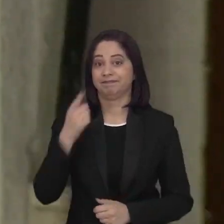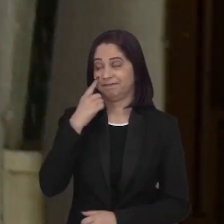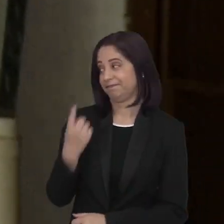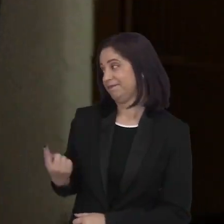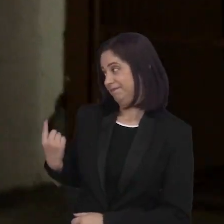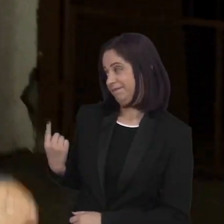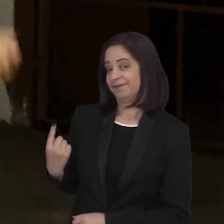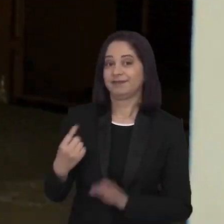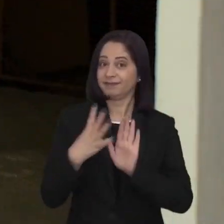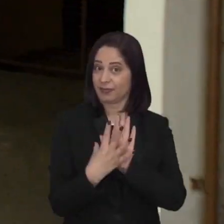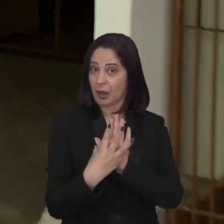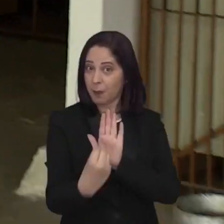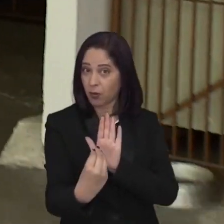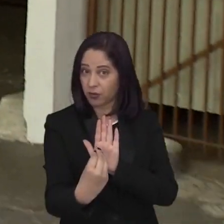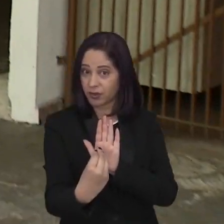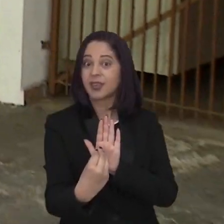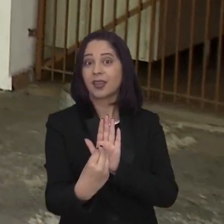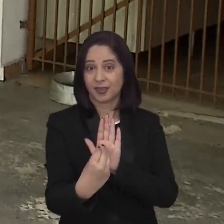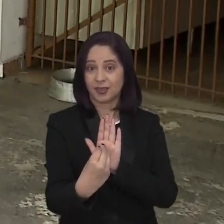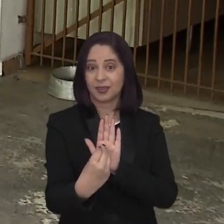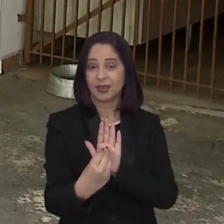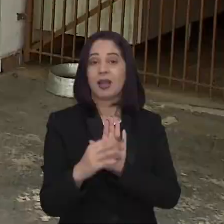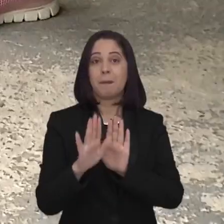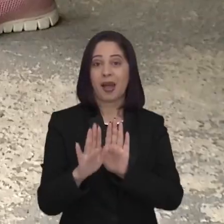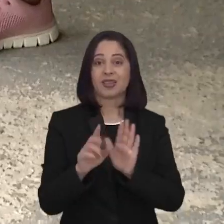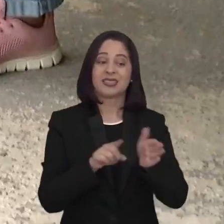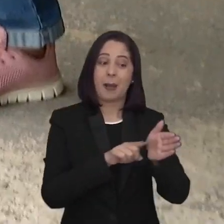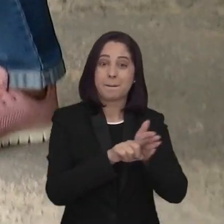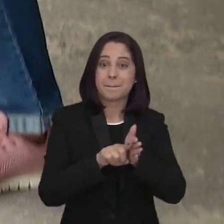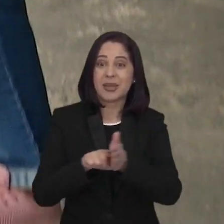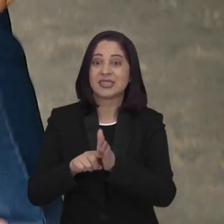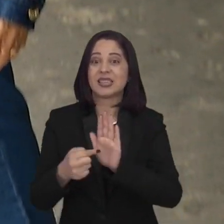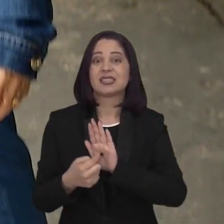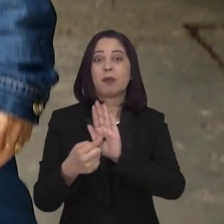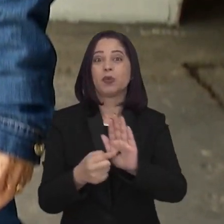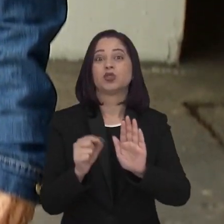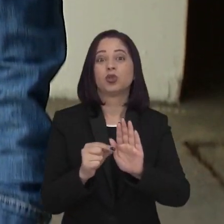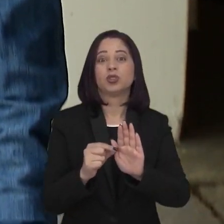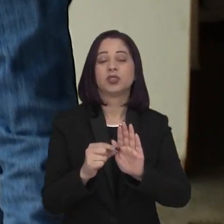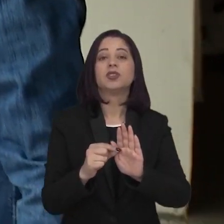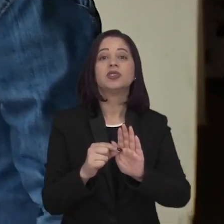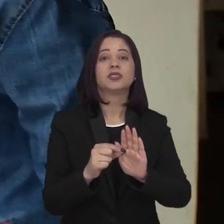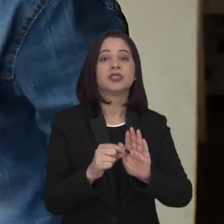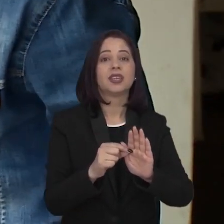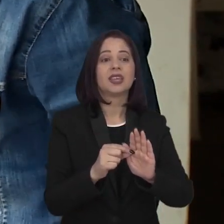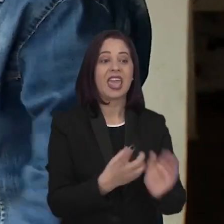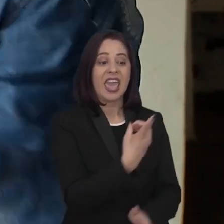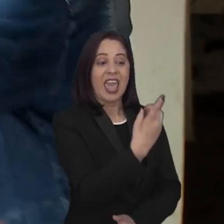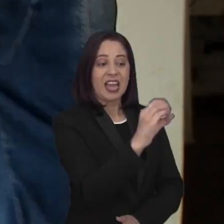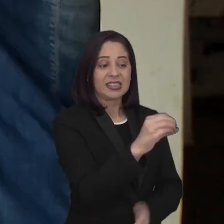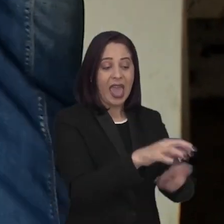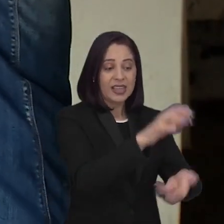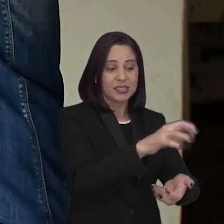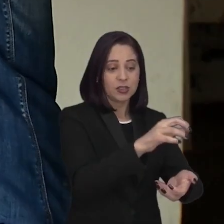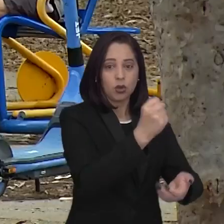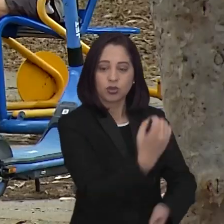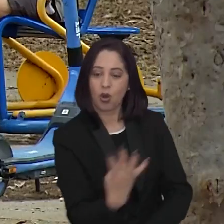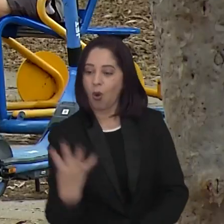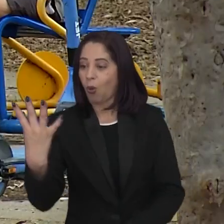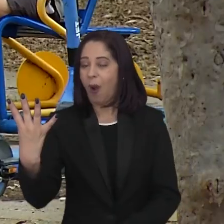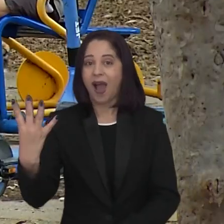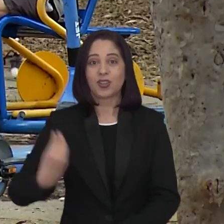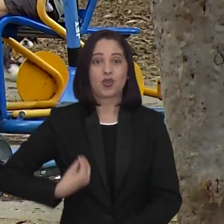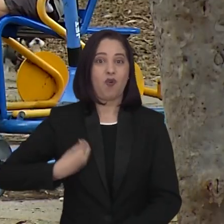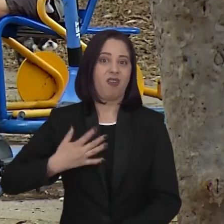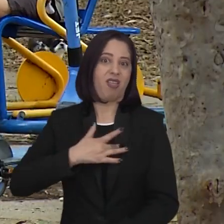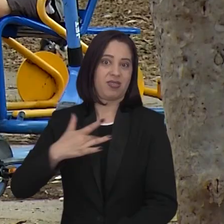que o exemplo da dona Ana ainda é uma exceção. Um estudo mostrou que apenas 4 a cada 10 idosos no país